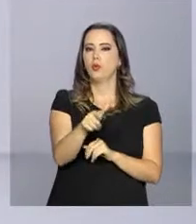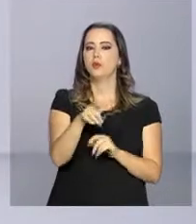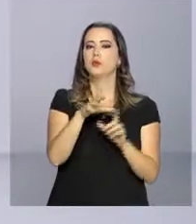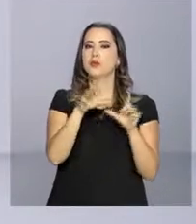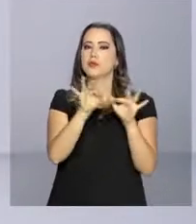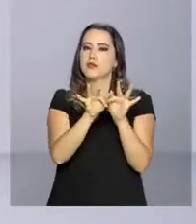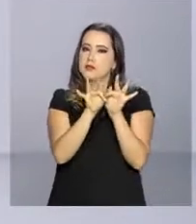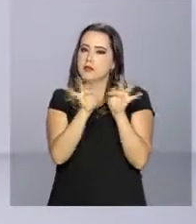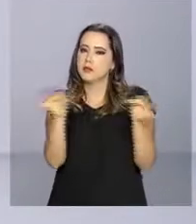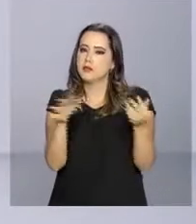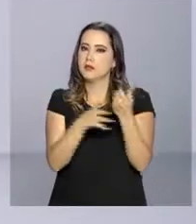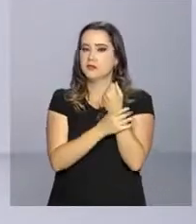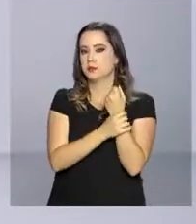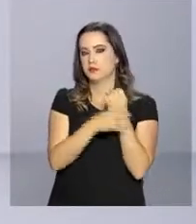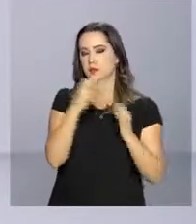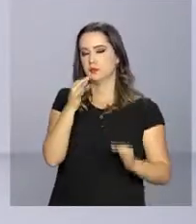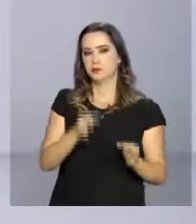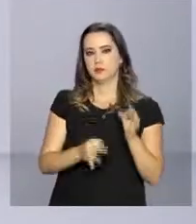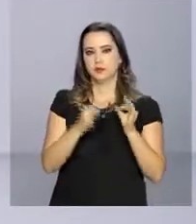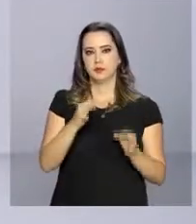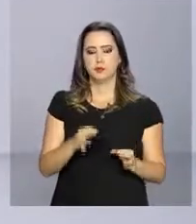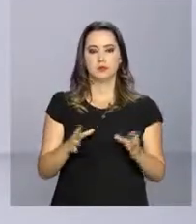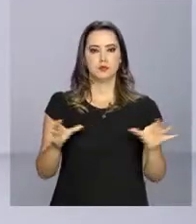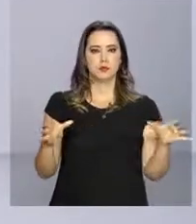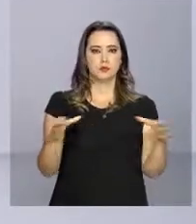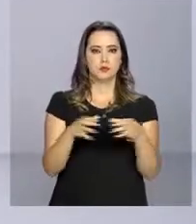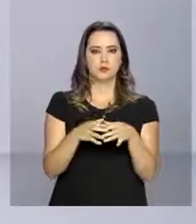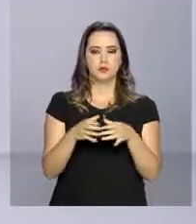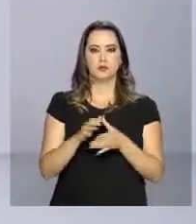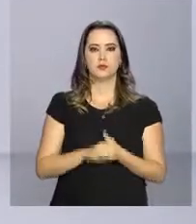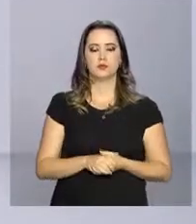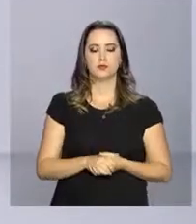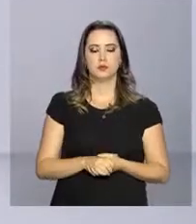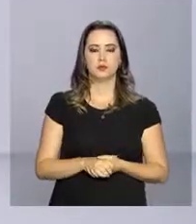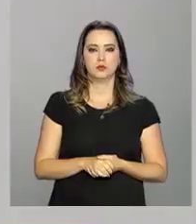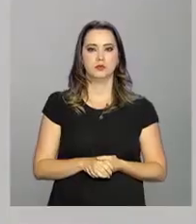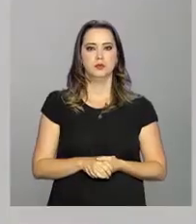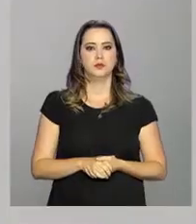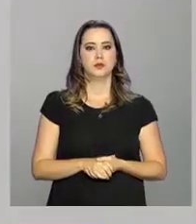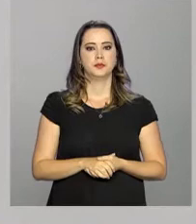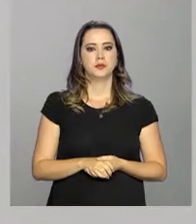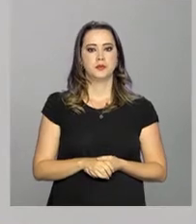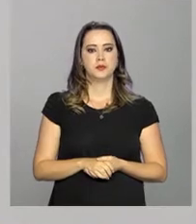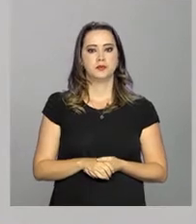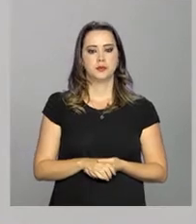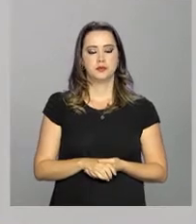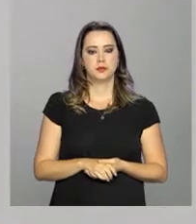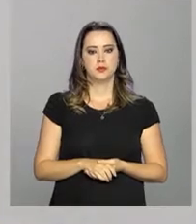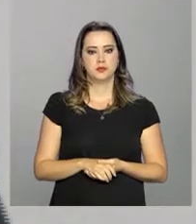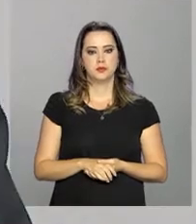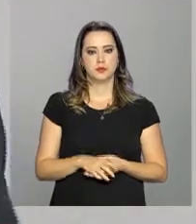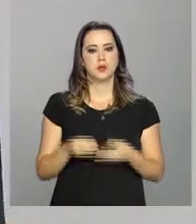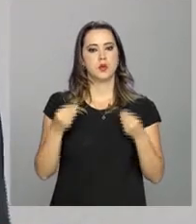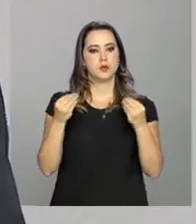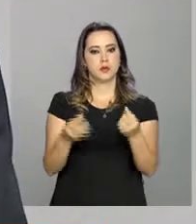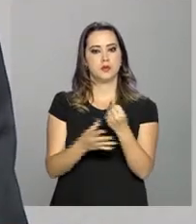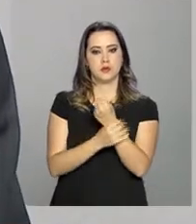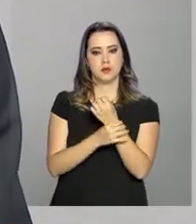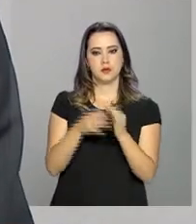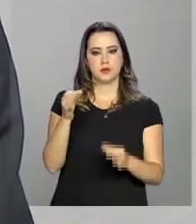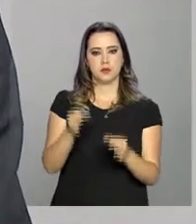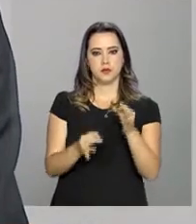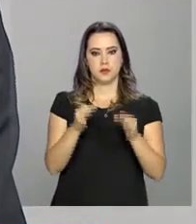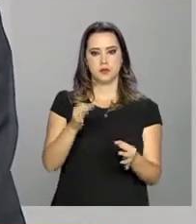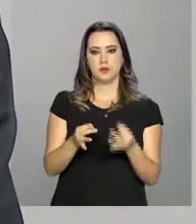para desburocratizar e dar segurança jurídica ao setor isso dá muita segurança jurídica